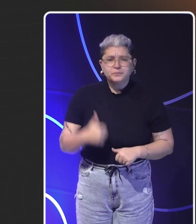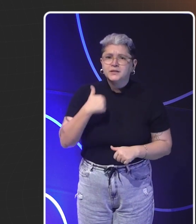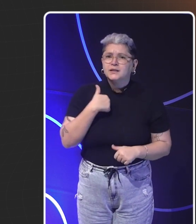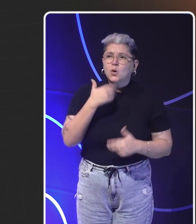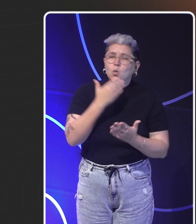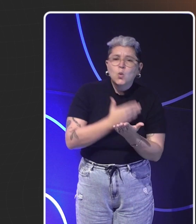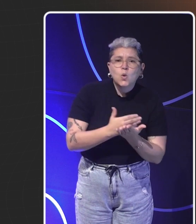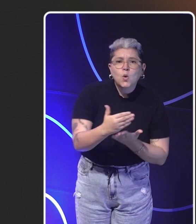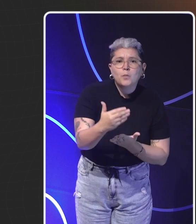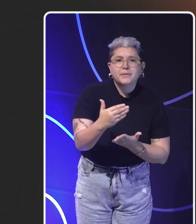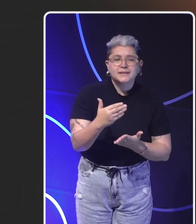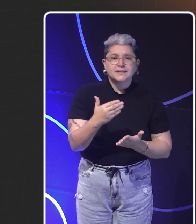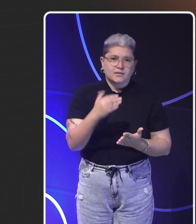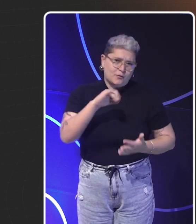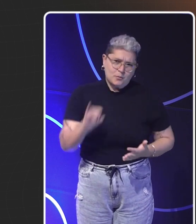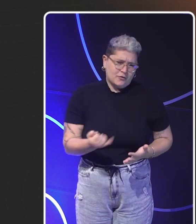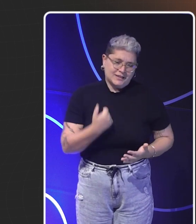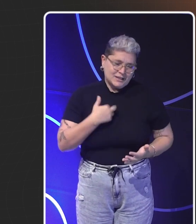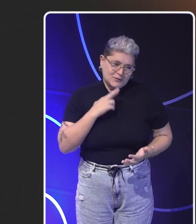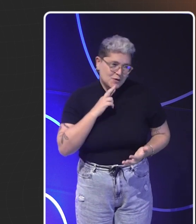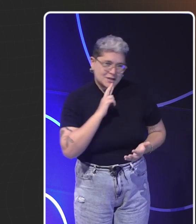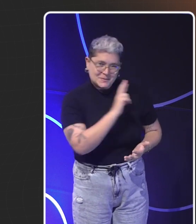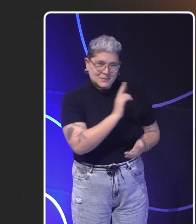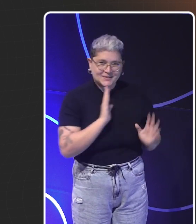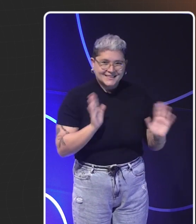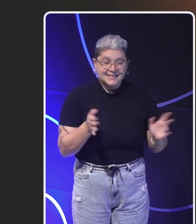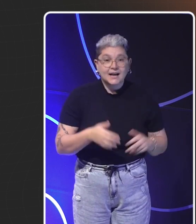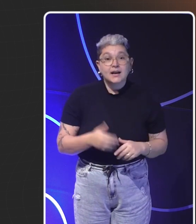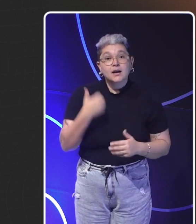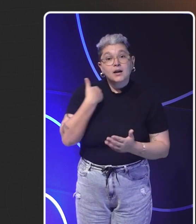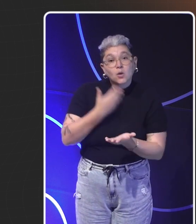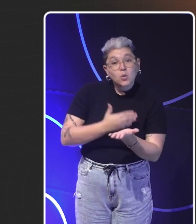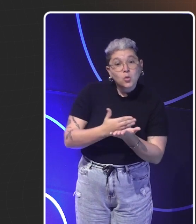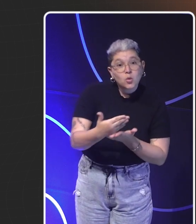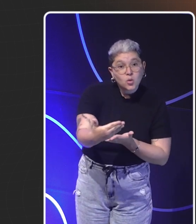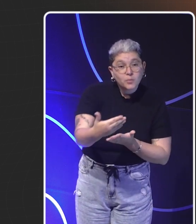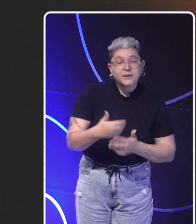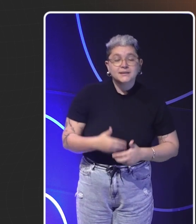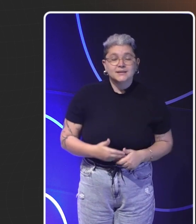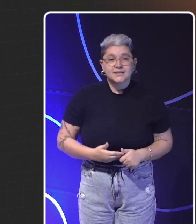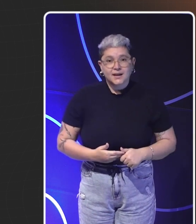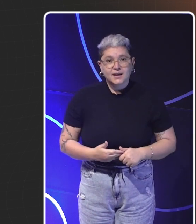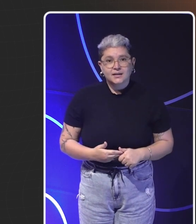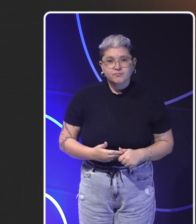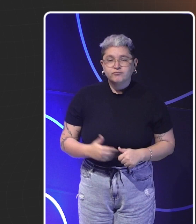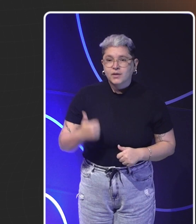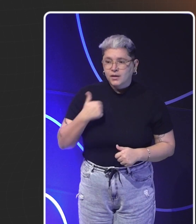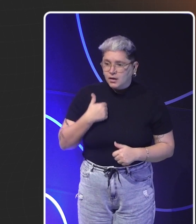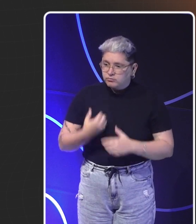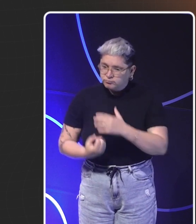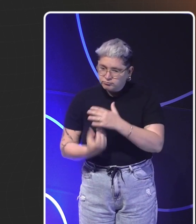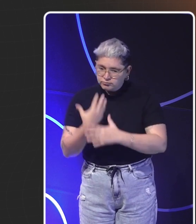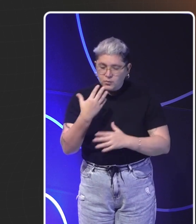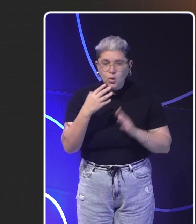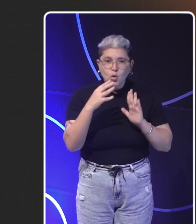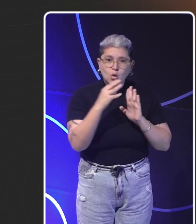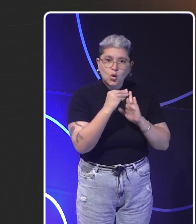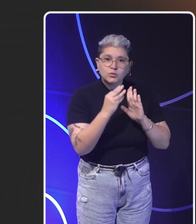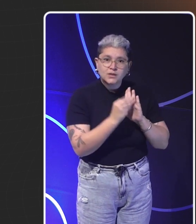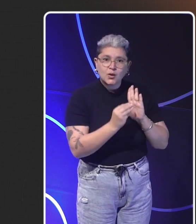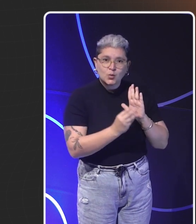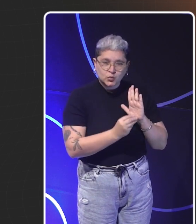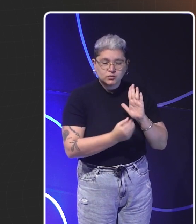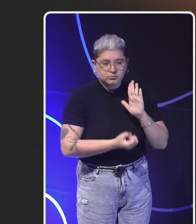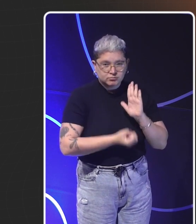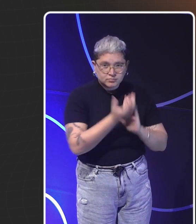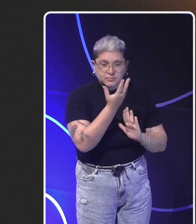comecei, já aproveitando para responder a pergunta do Vitor, eu comecei criando conteúdo na internet, na